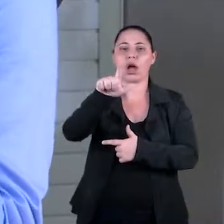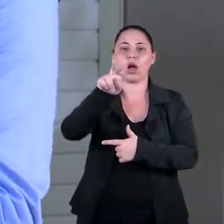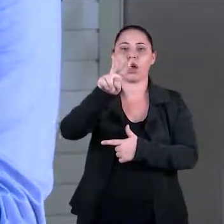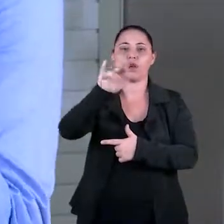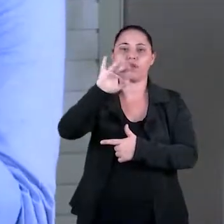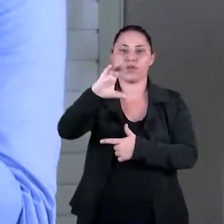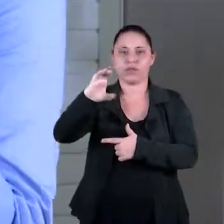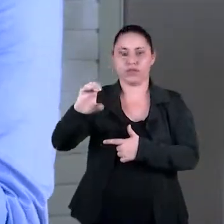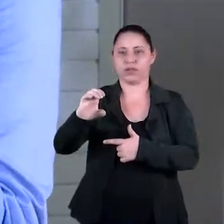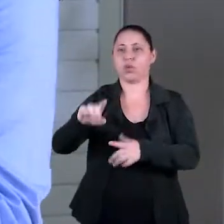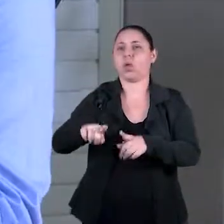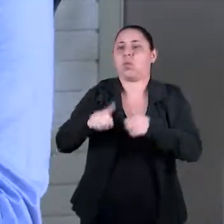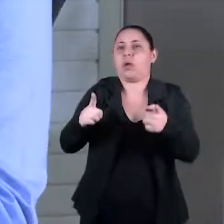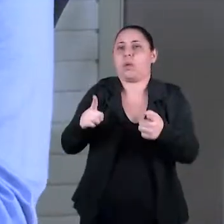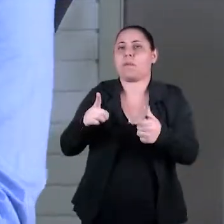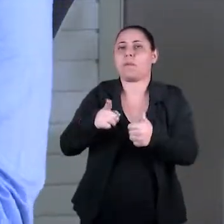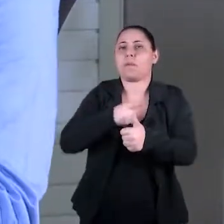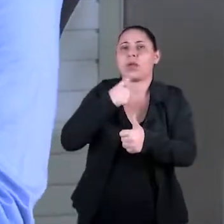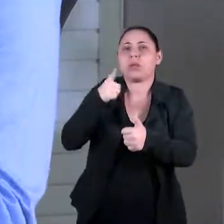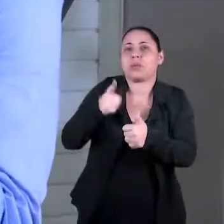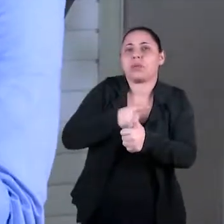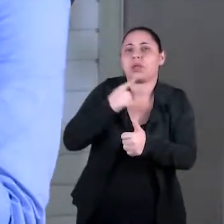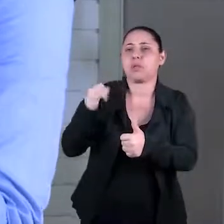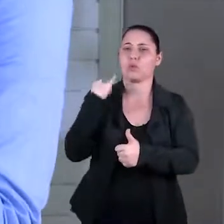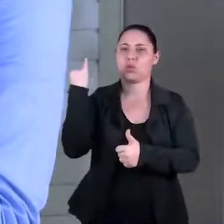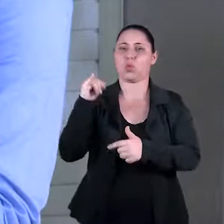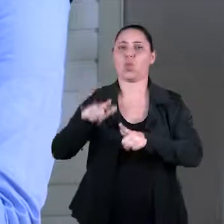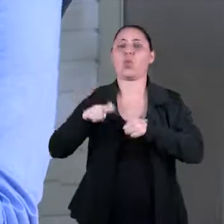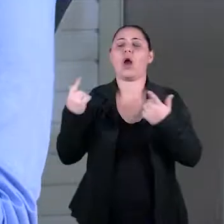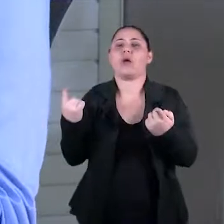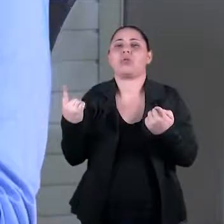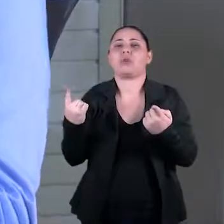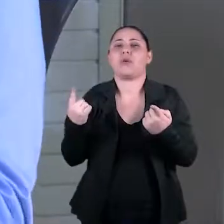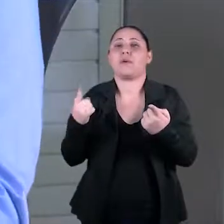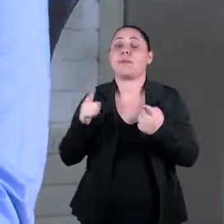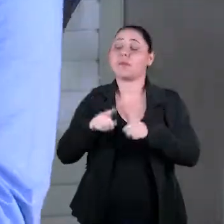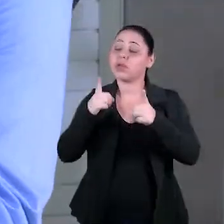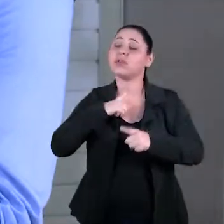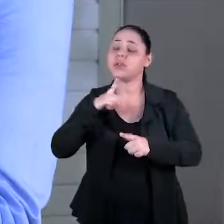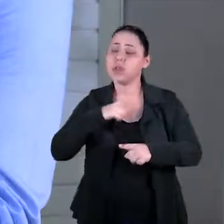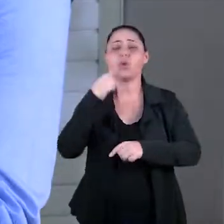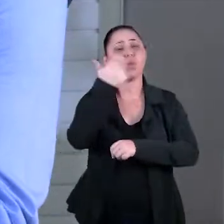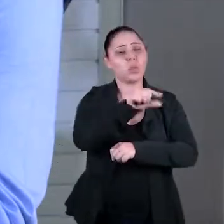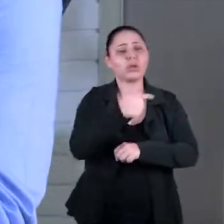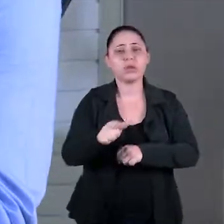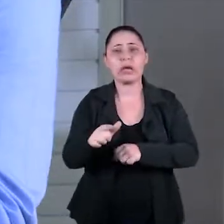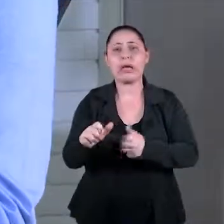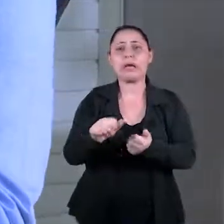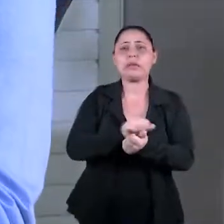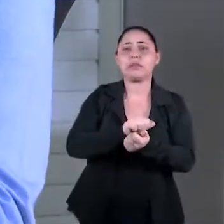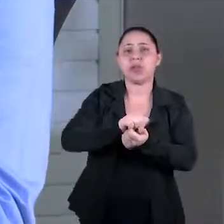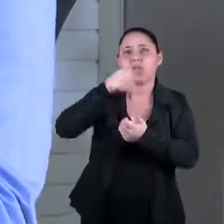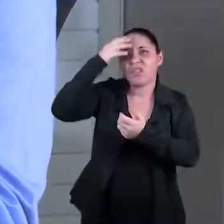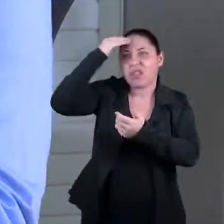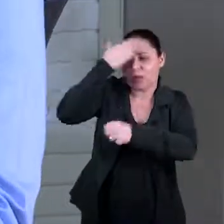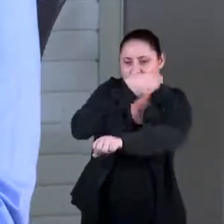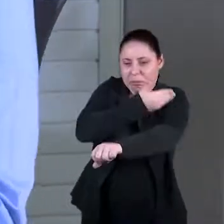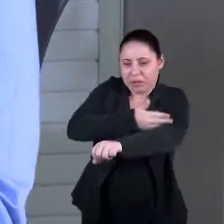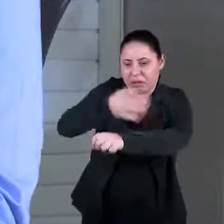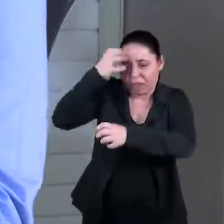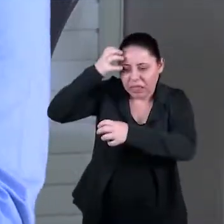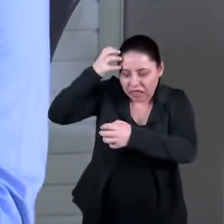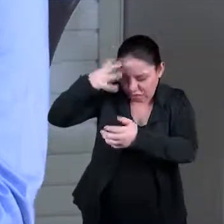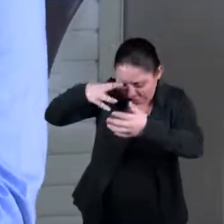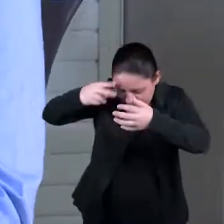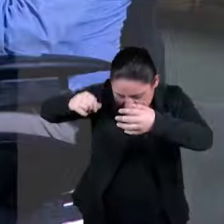calvície. Então assim, a principal queda de cabelo é calvície. Só que existem outras causas, Paciente que às vezes tem uma caspa muito intensa, então um